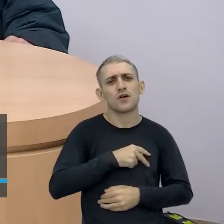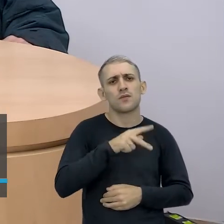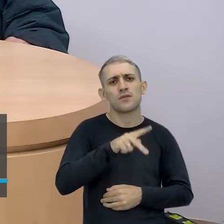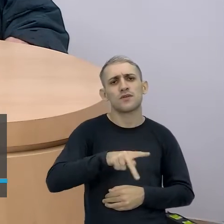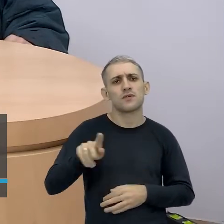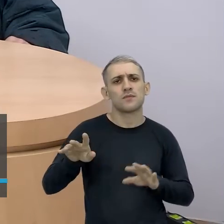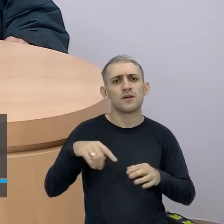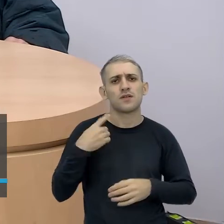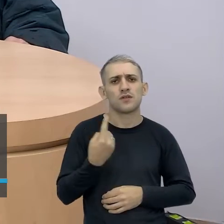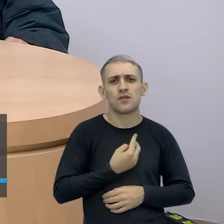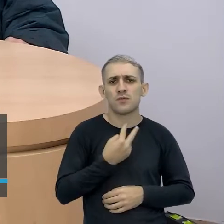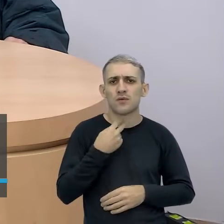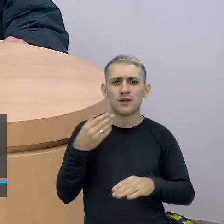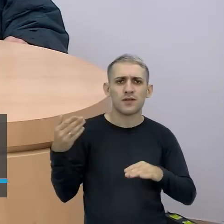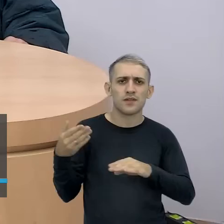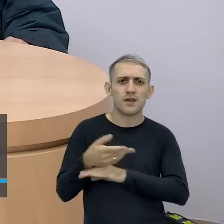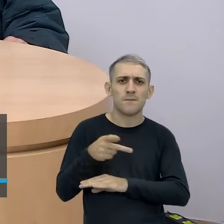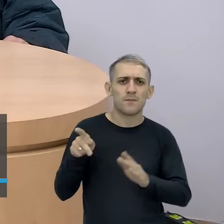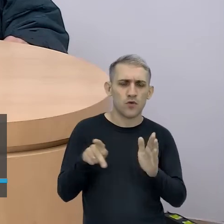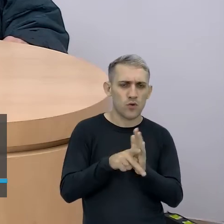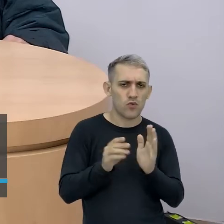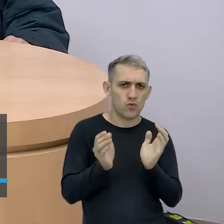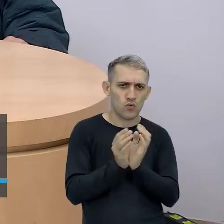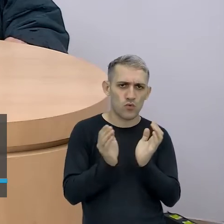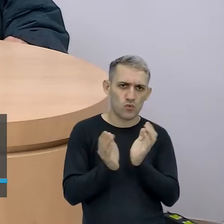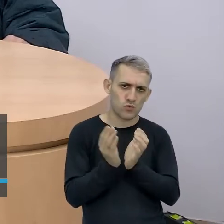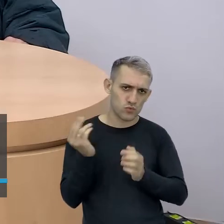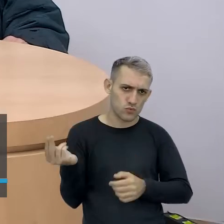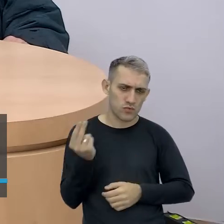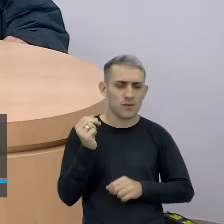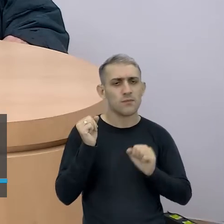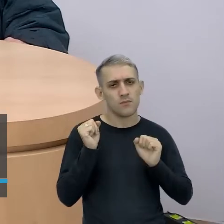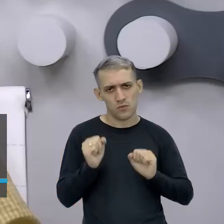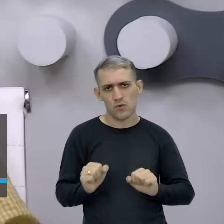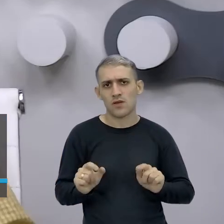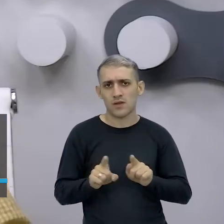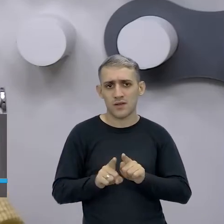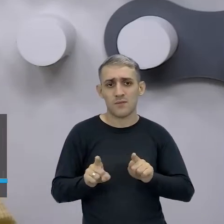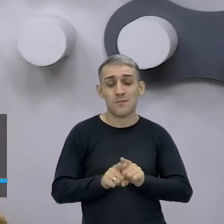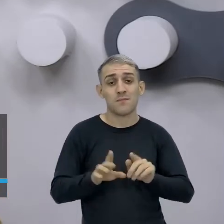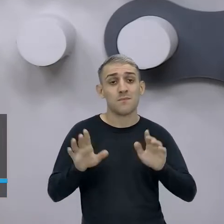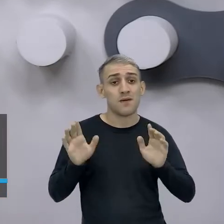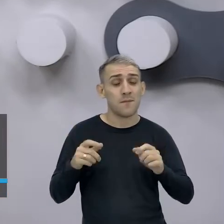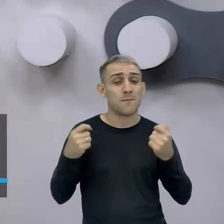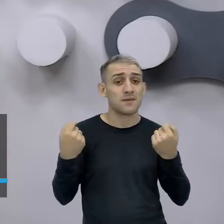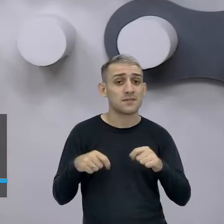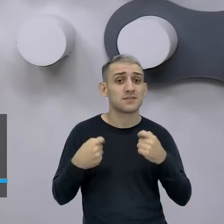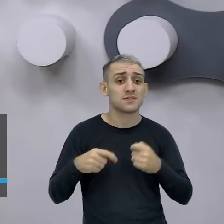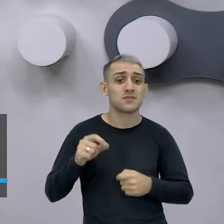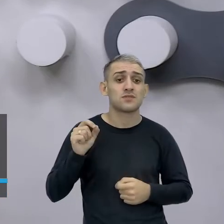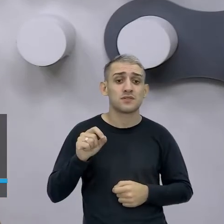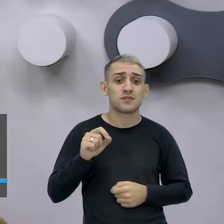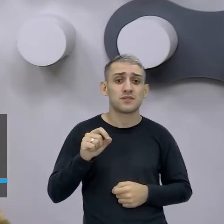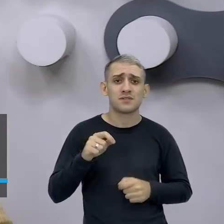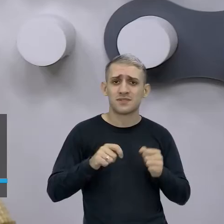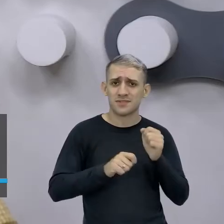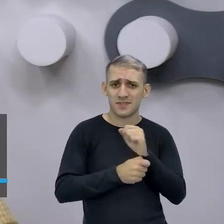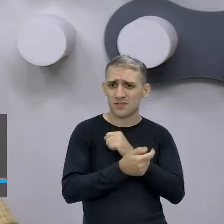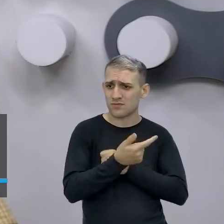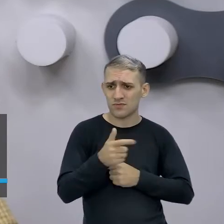não pode entrar nesse seleto clubinho aí? Pode. Só que para isso, gente, não tem